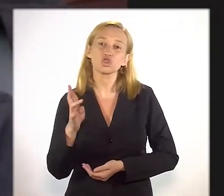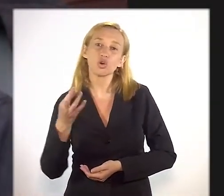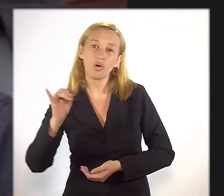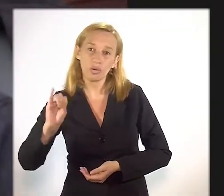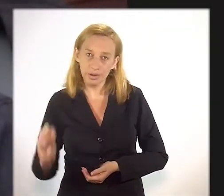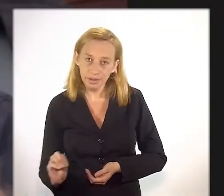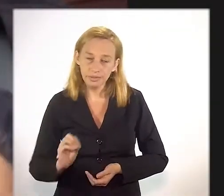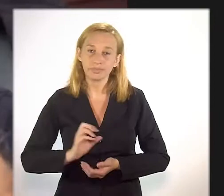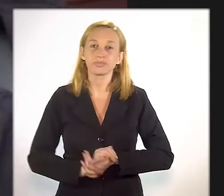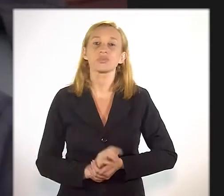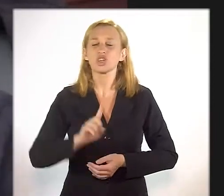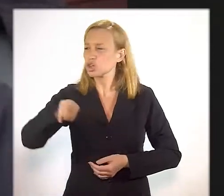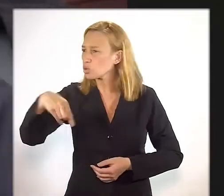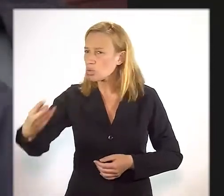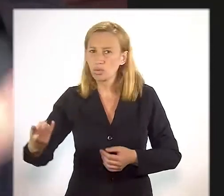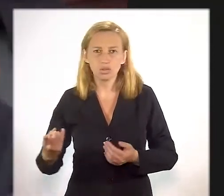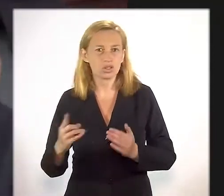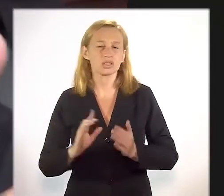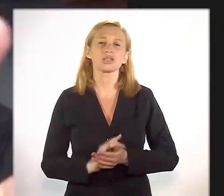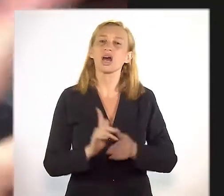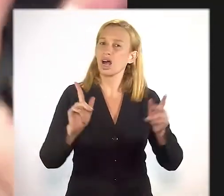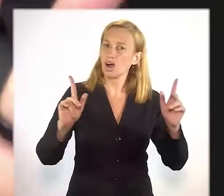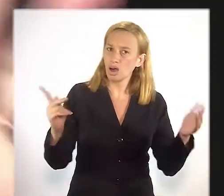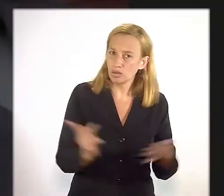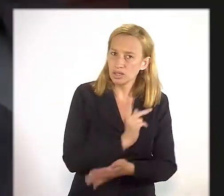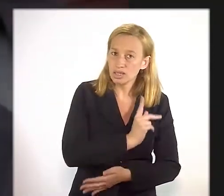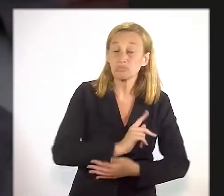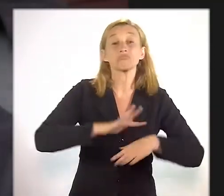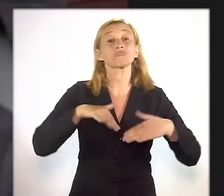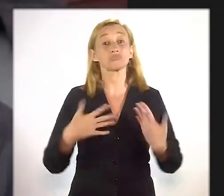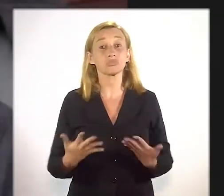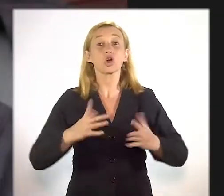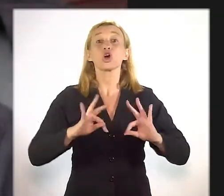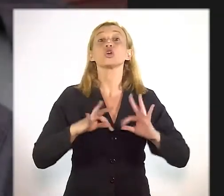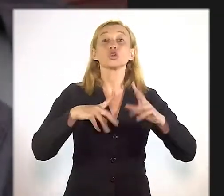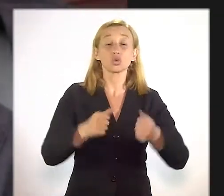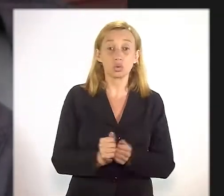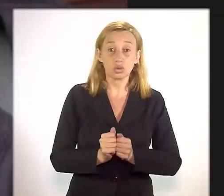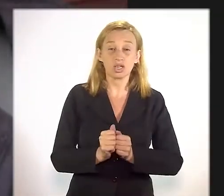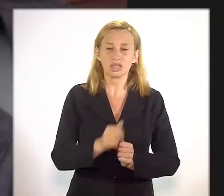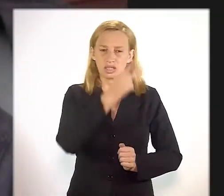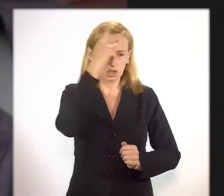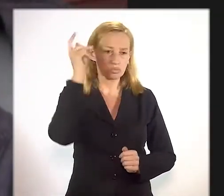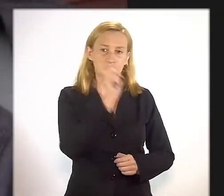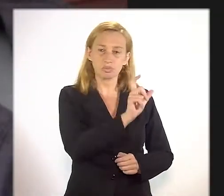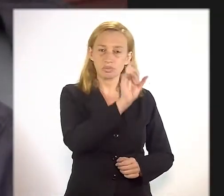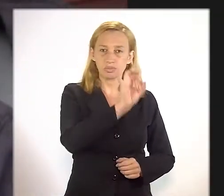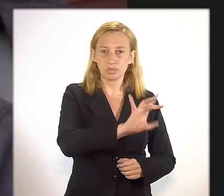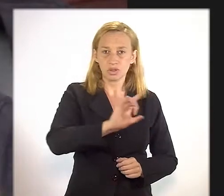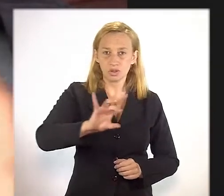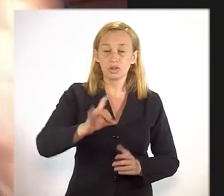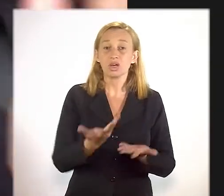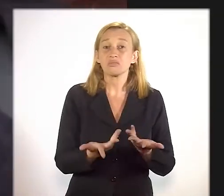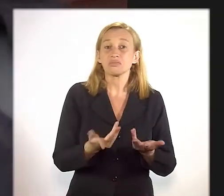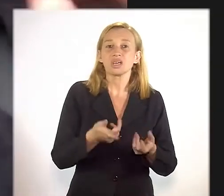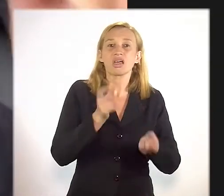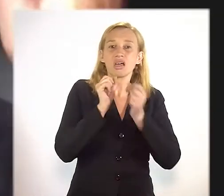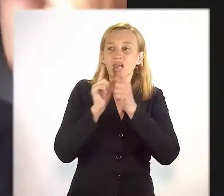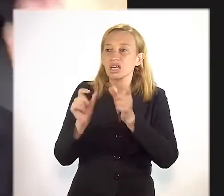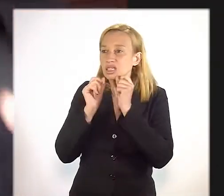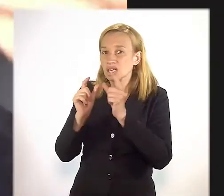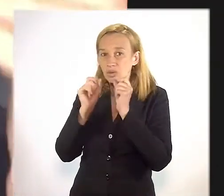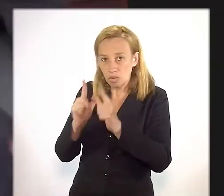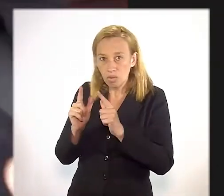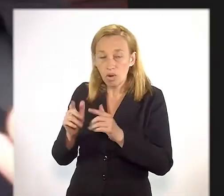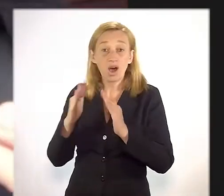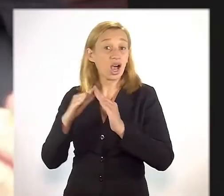Escola Waldorf, Stein, tudo isso aconteceu. Ou seja, toda essa gente criticou a escola